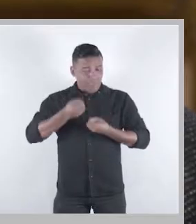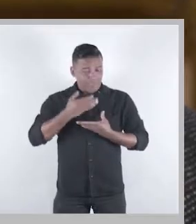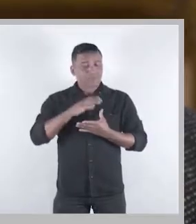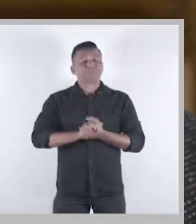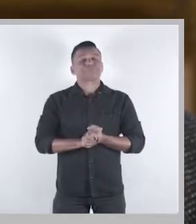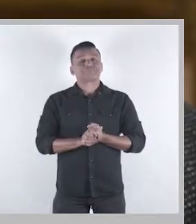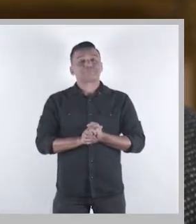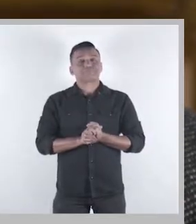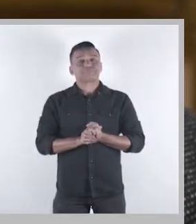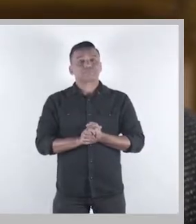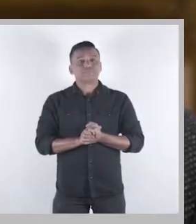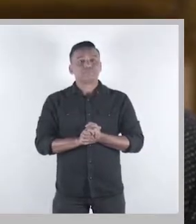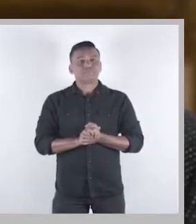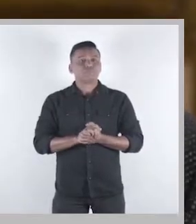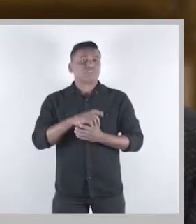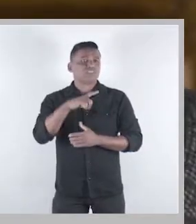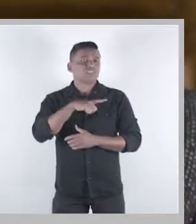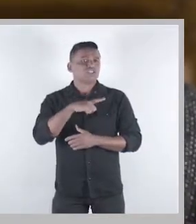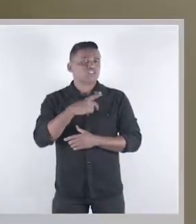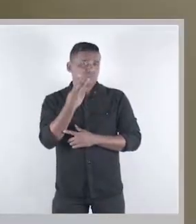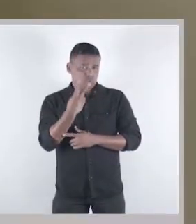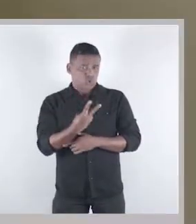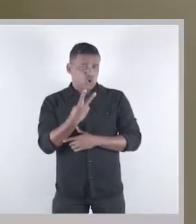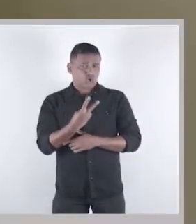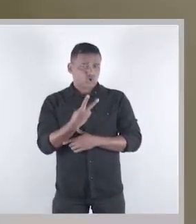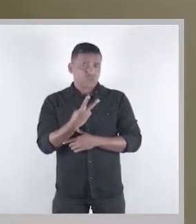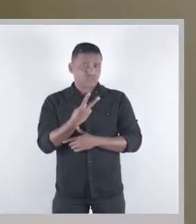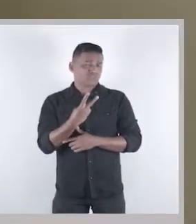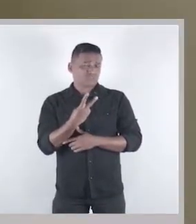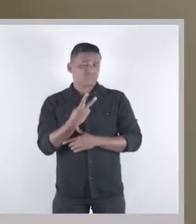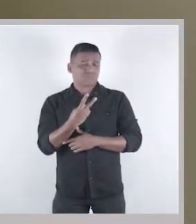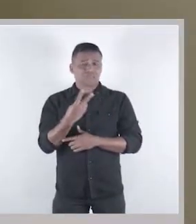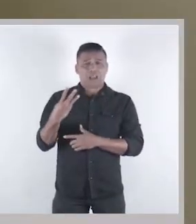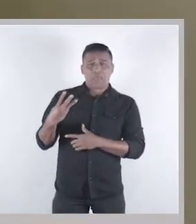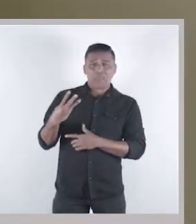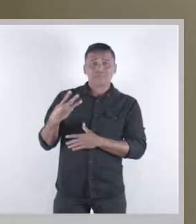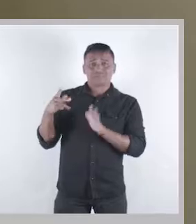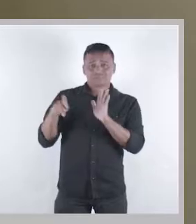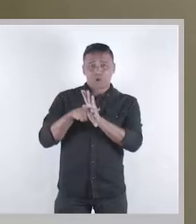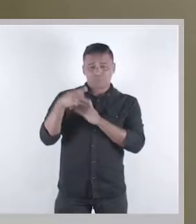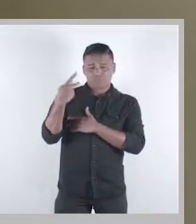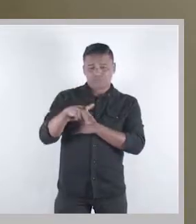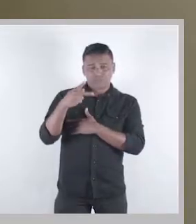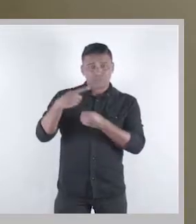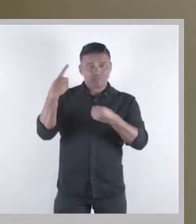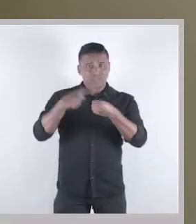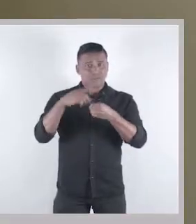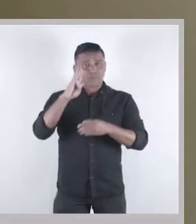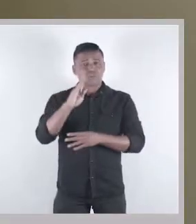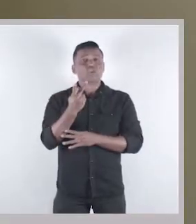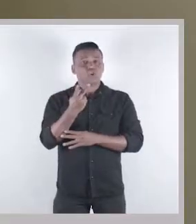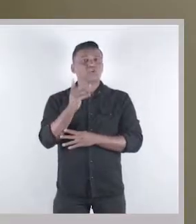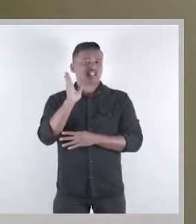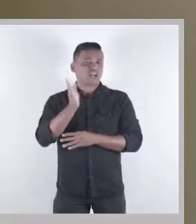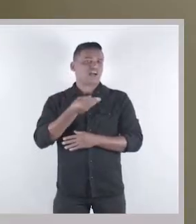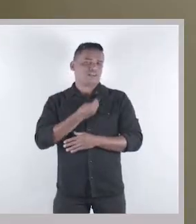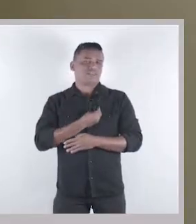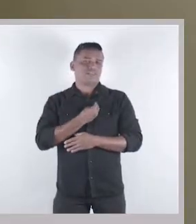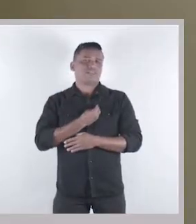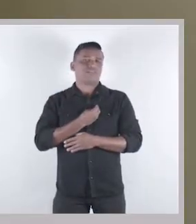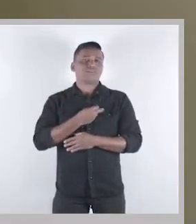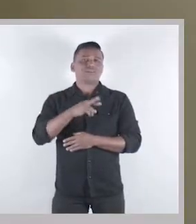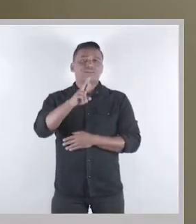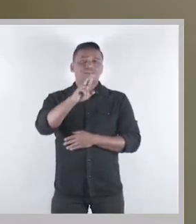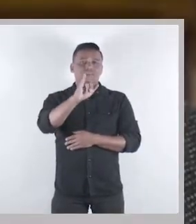dois ou três morava em Belo Horizonte não é o jogo horário em Belo Horizonte o caso Ricardo Aleixo que até ainda hoje mora em BH